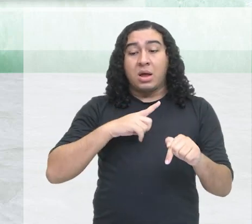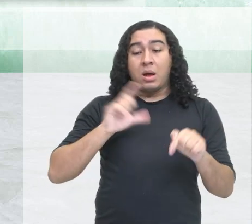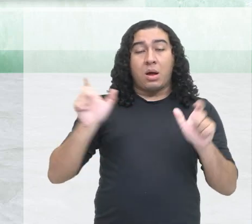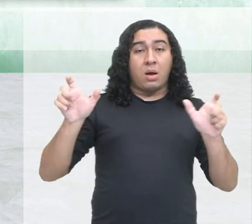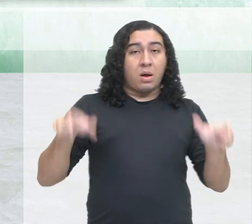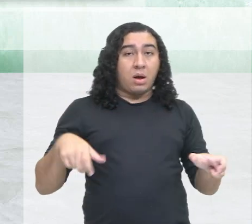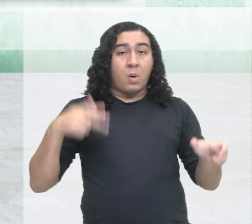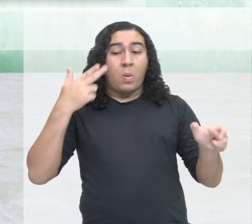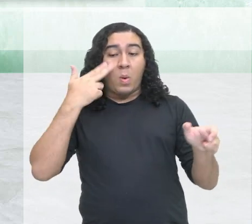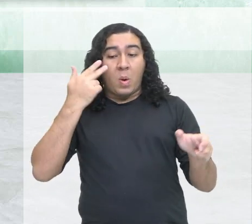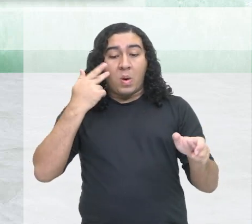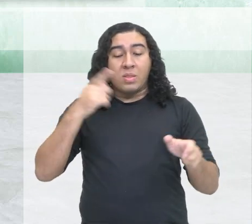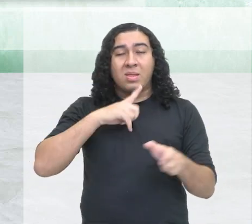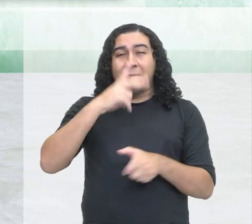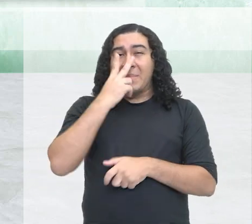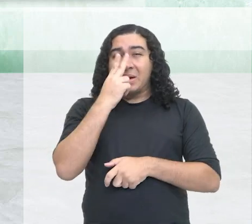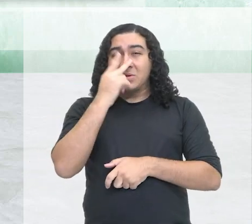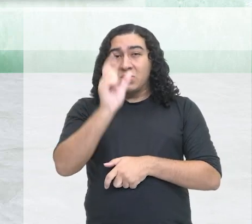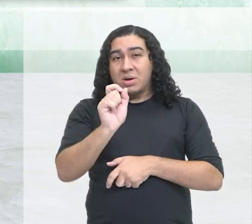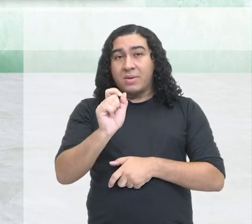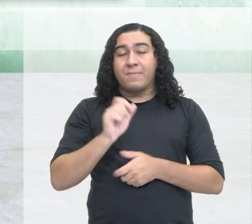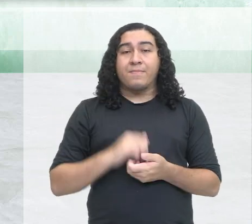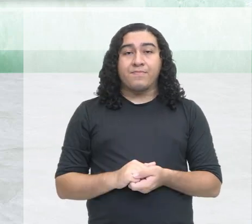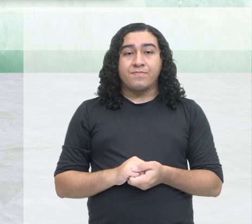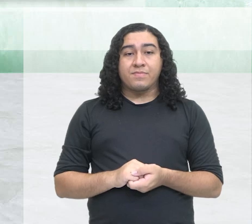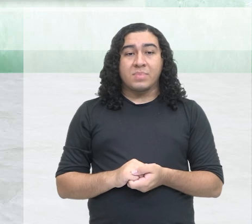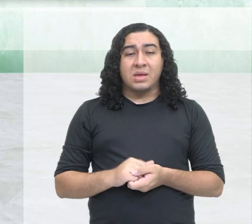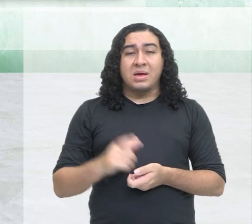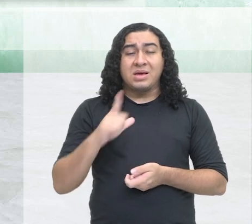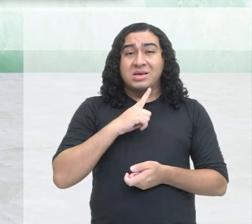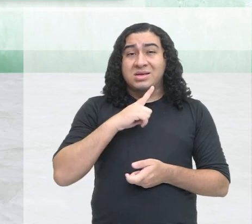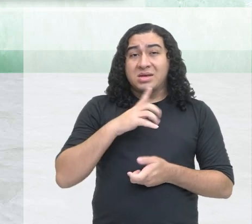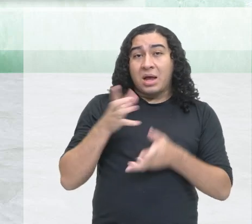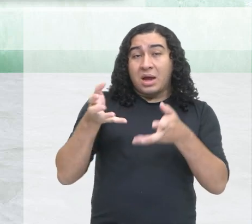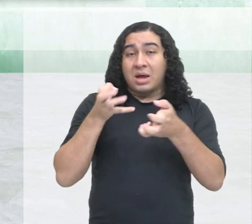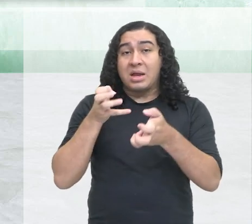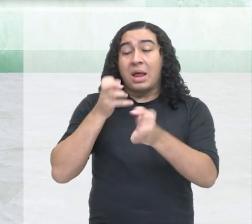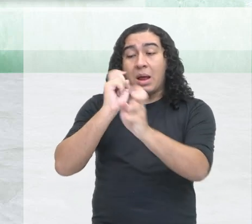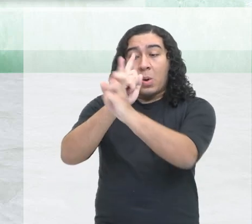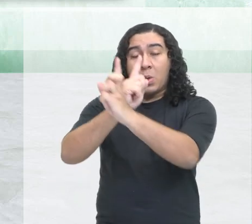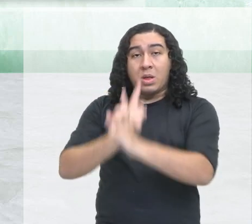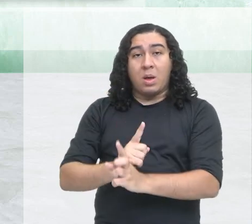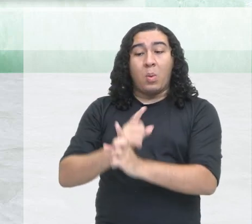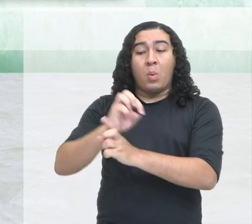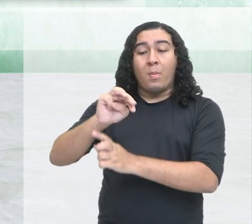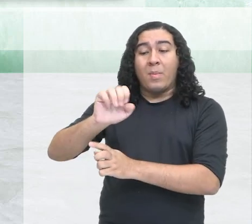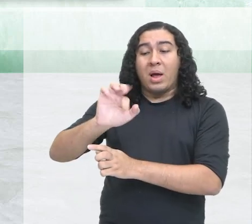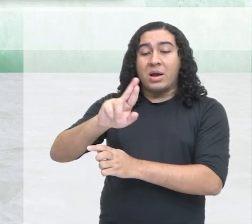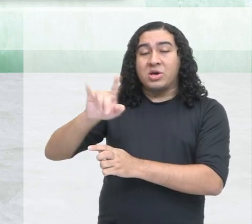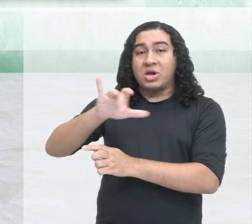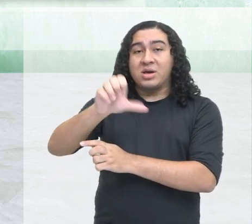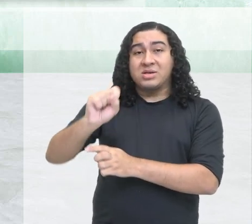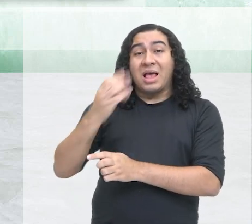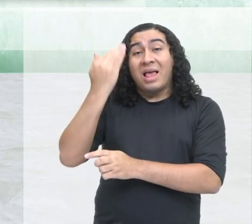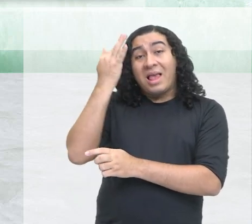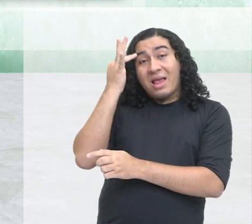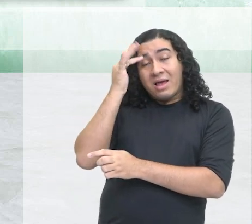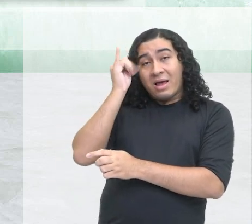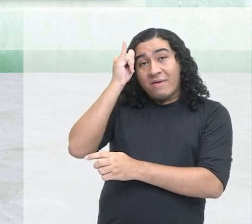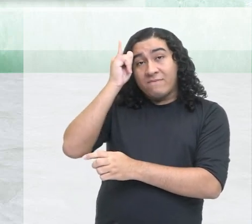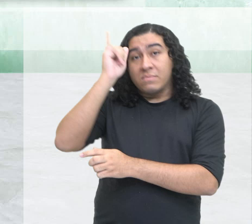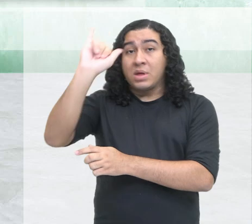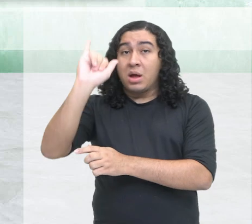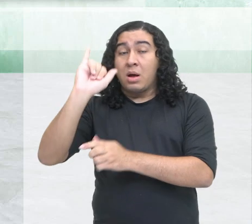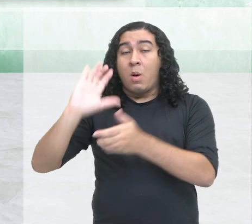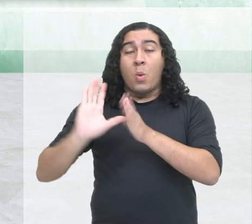de caçador dos marajás, né? Com um discurso de combater a corrupção